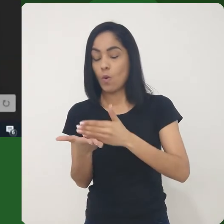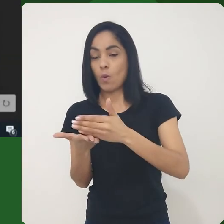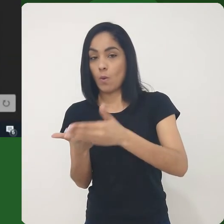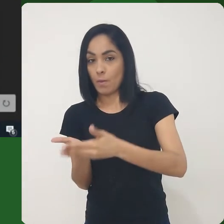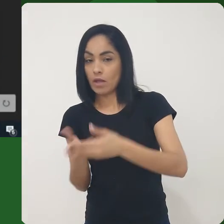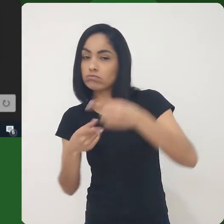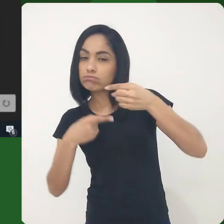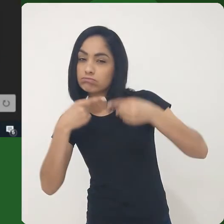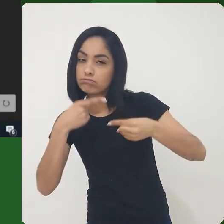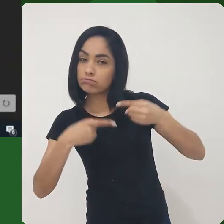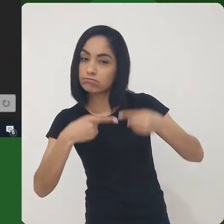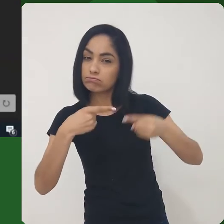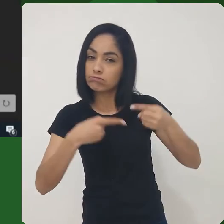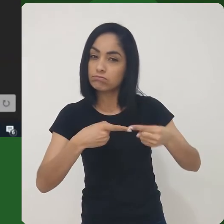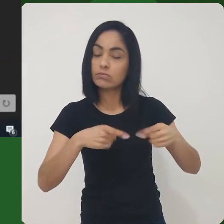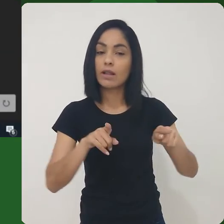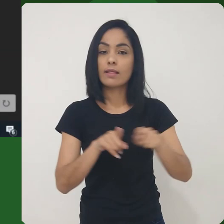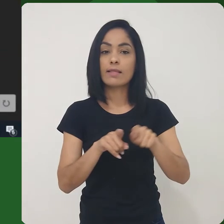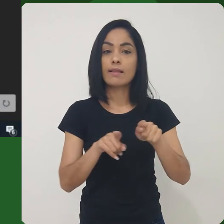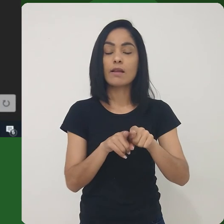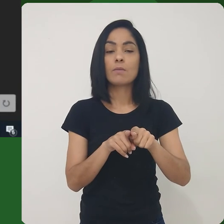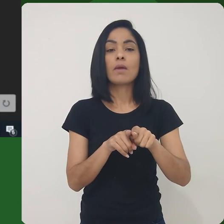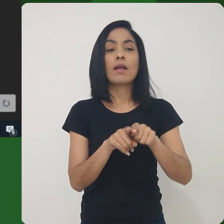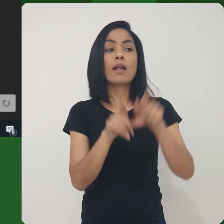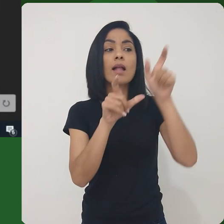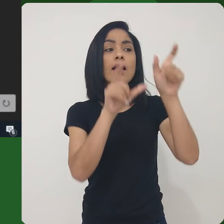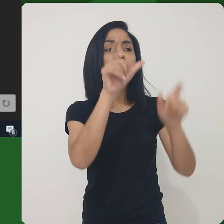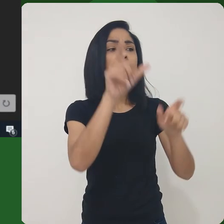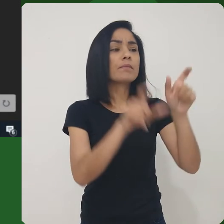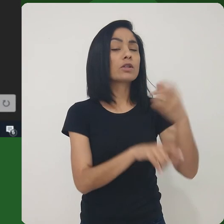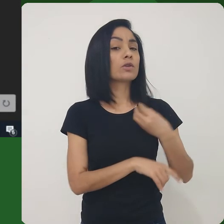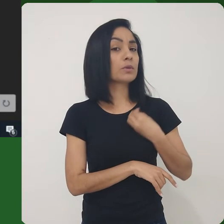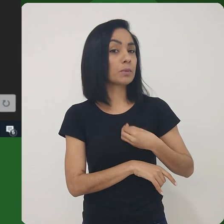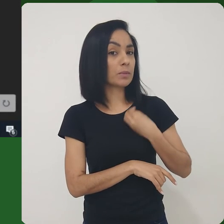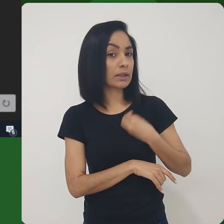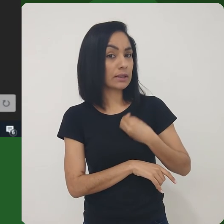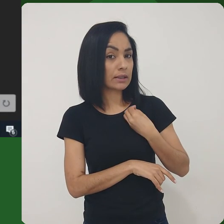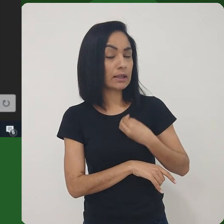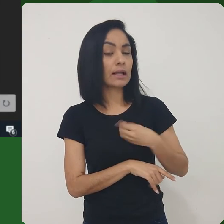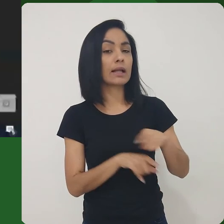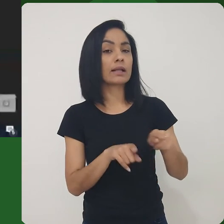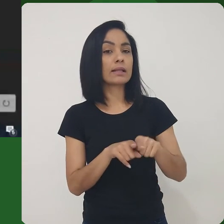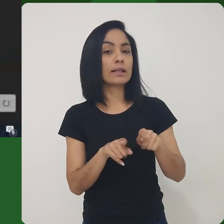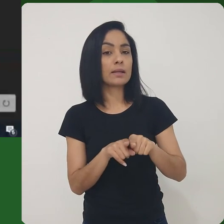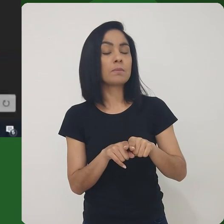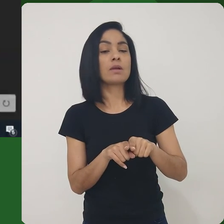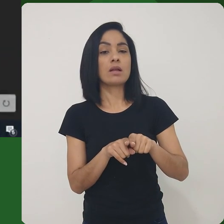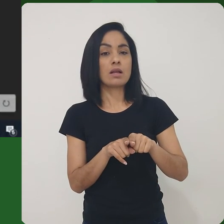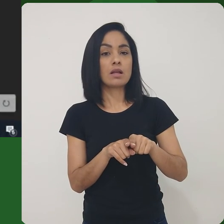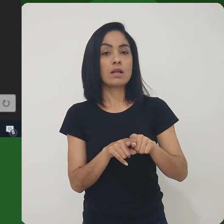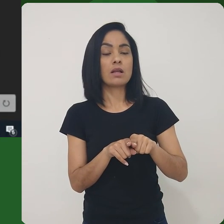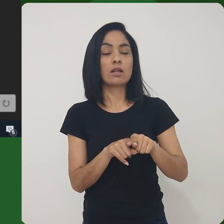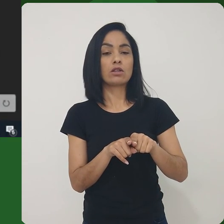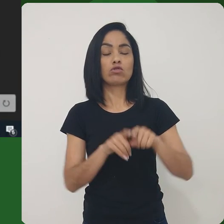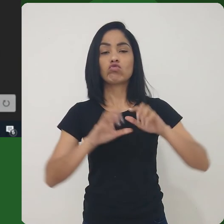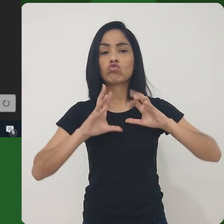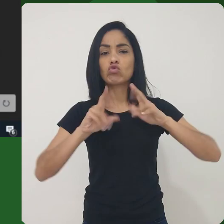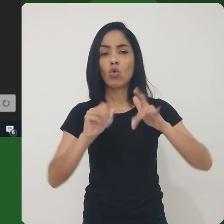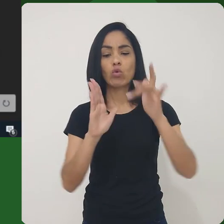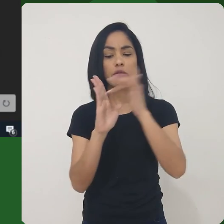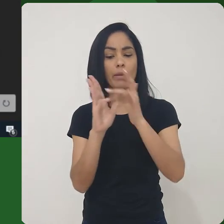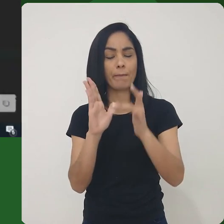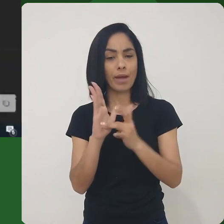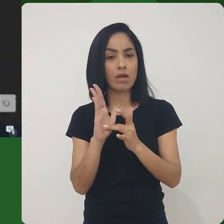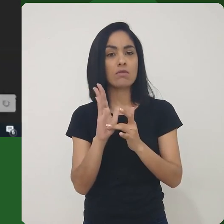Tem que ter a abertura, tem que ter a relação de identificação das pessoas presentes, a ordem ou as ordens